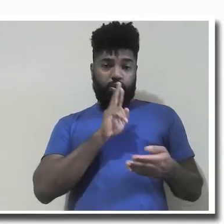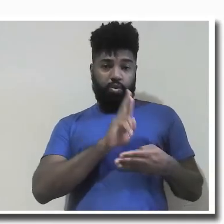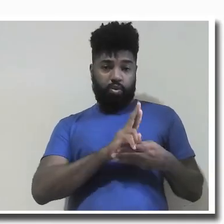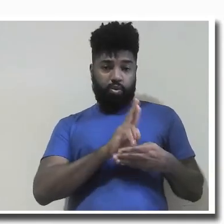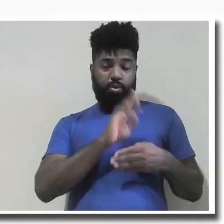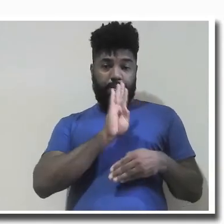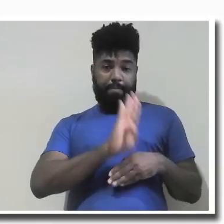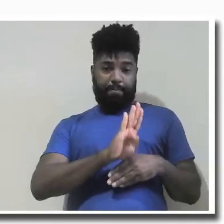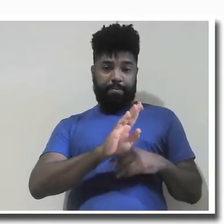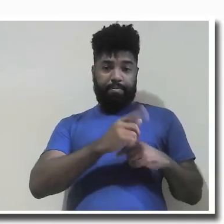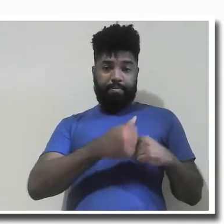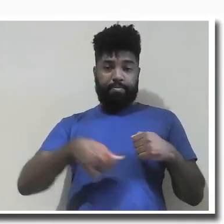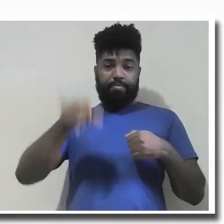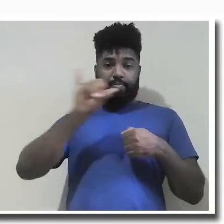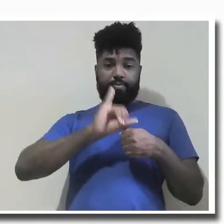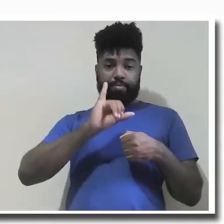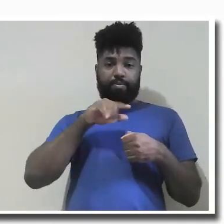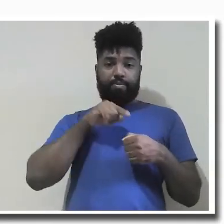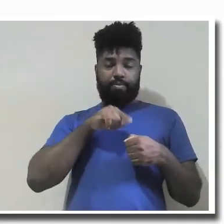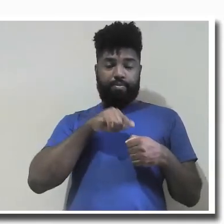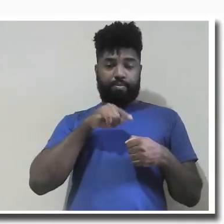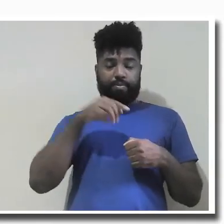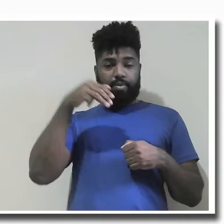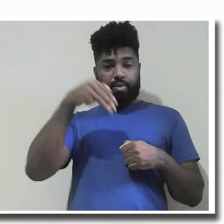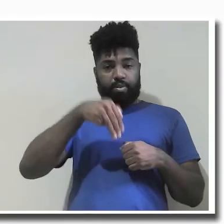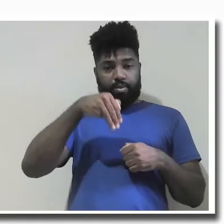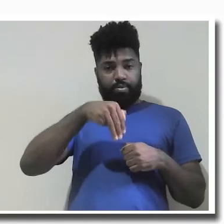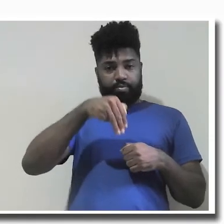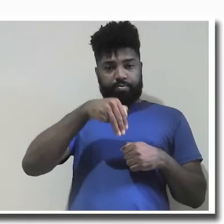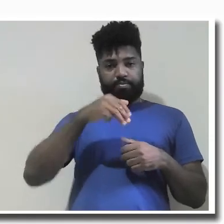elevado a um valor M,